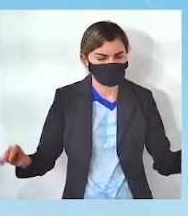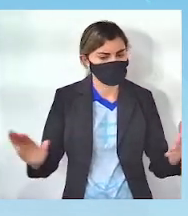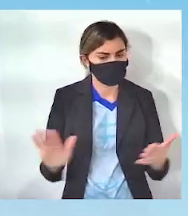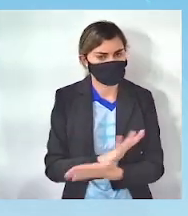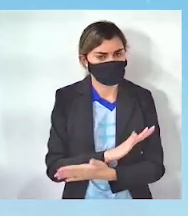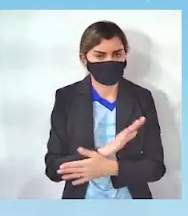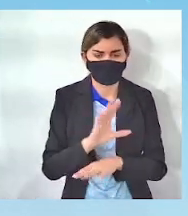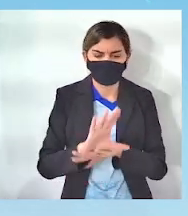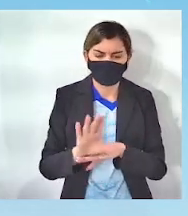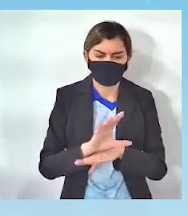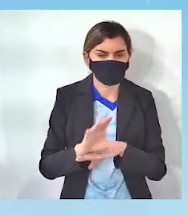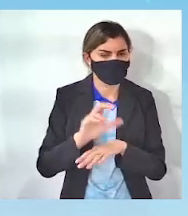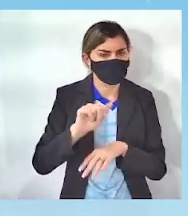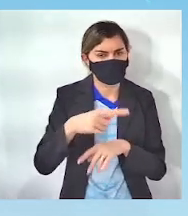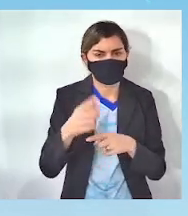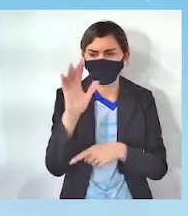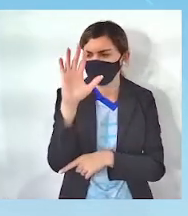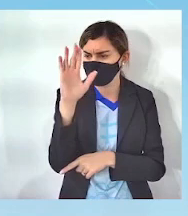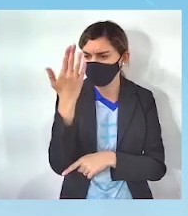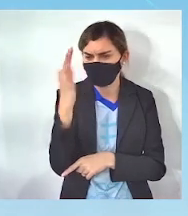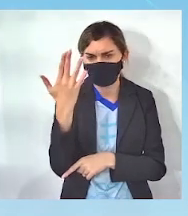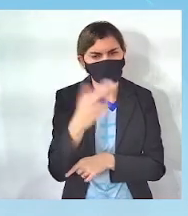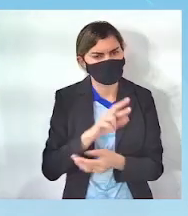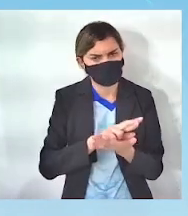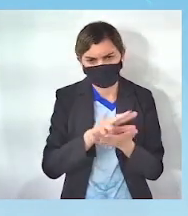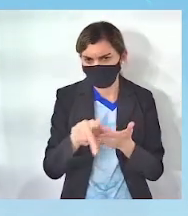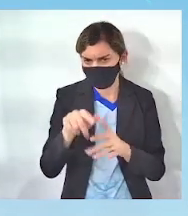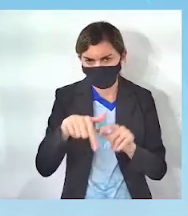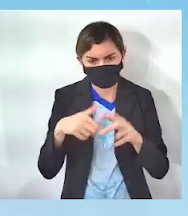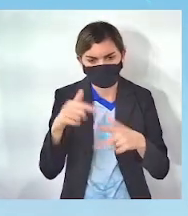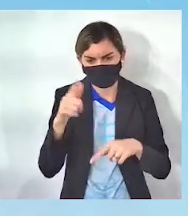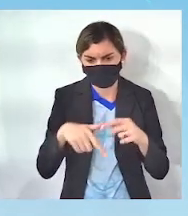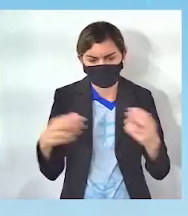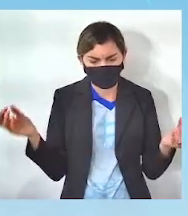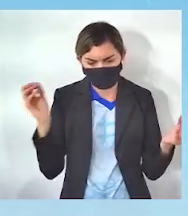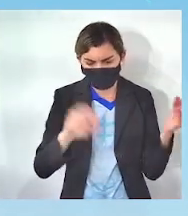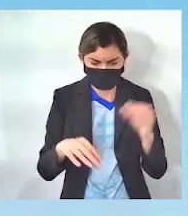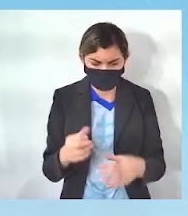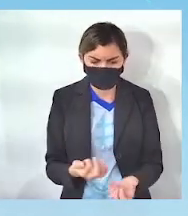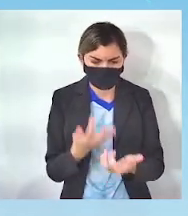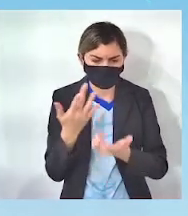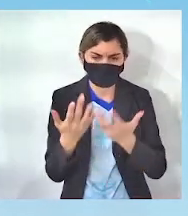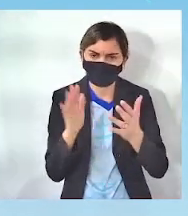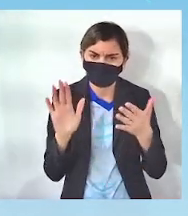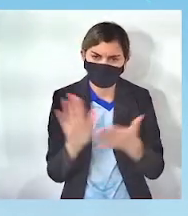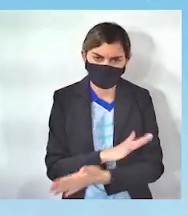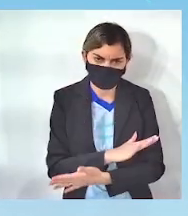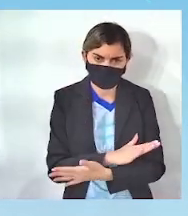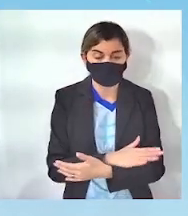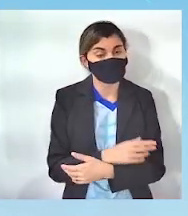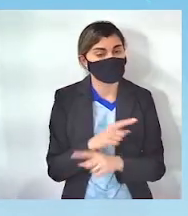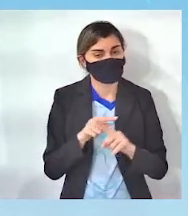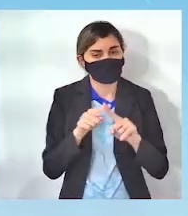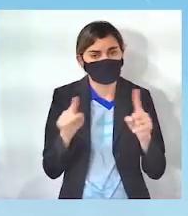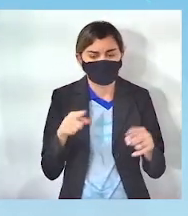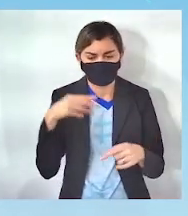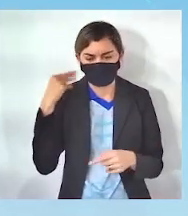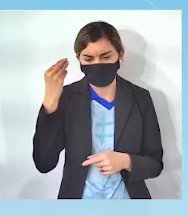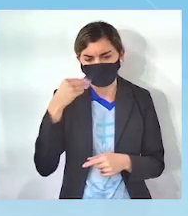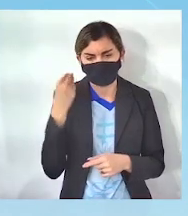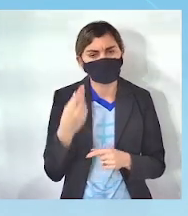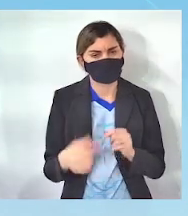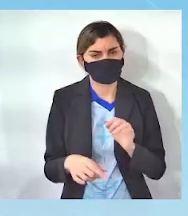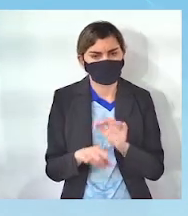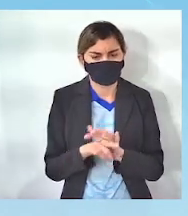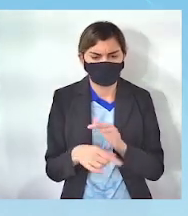carvão, por exemplo, a madeira, enfim, uma série de objetos expostos ao fogo são destruídos. Mas os experimentos das